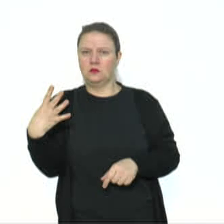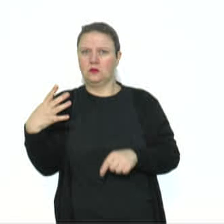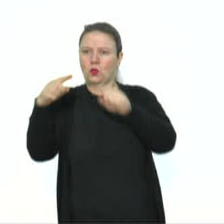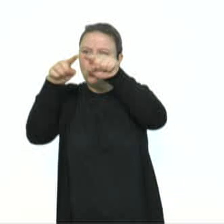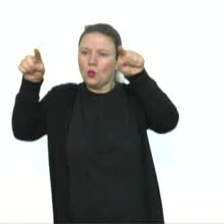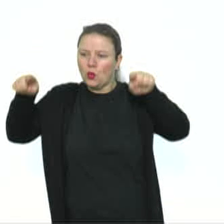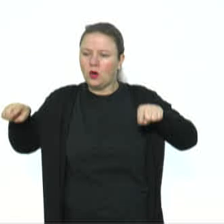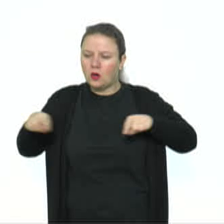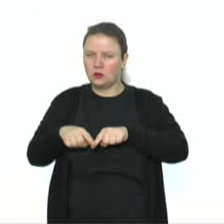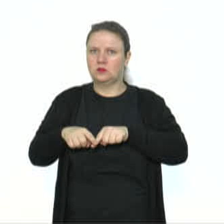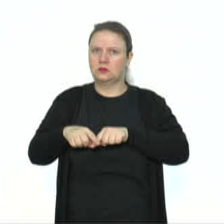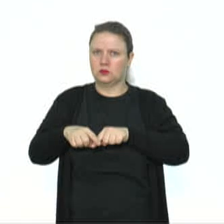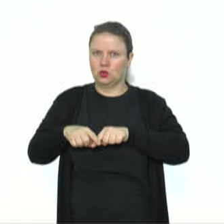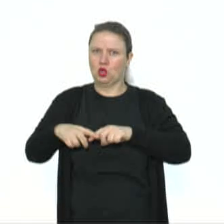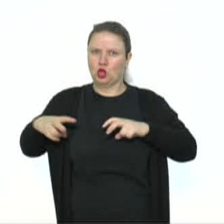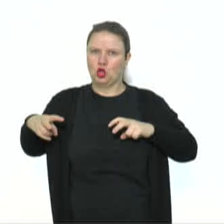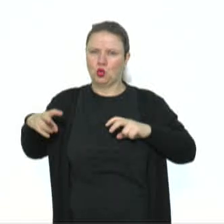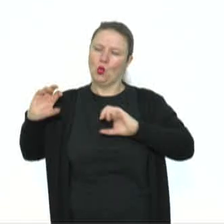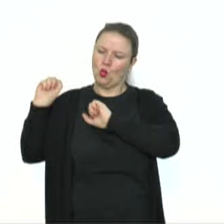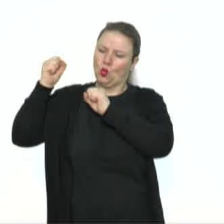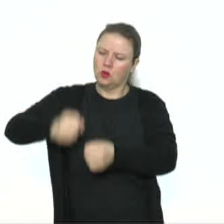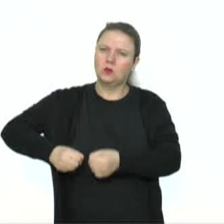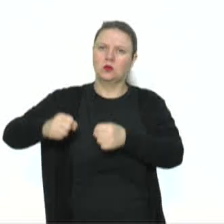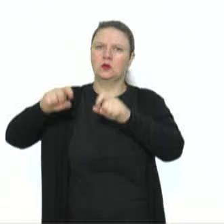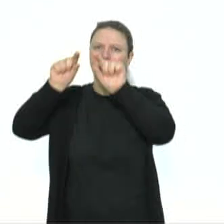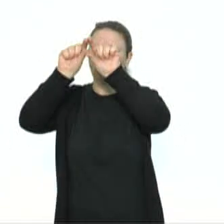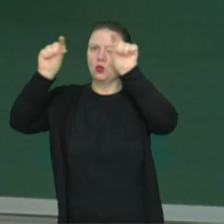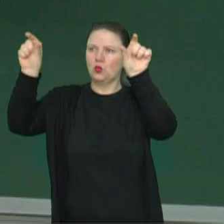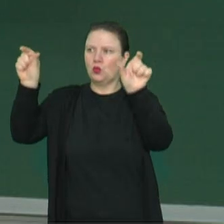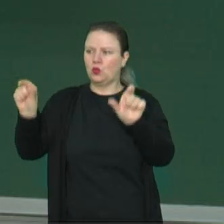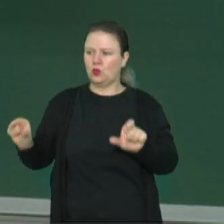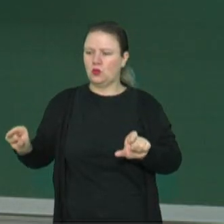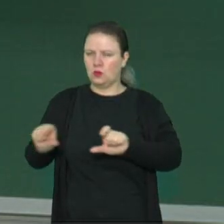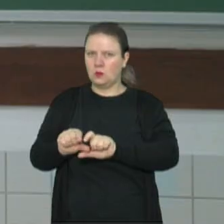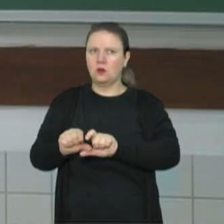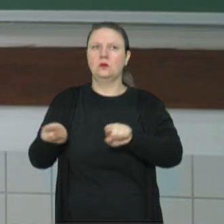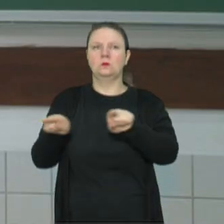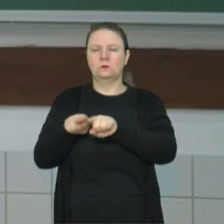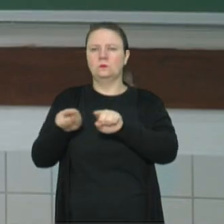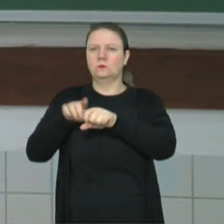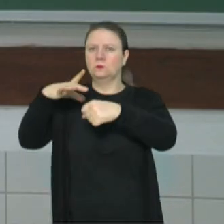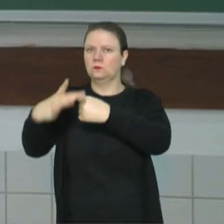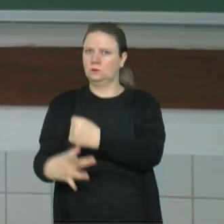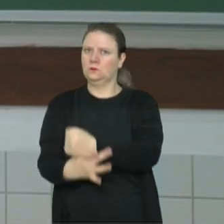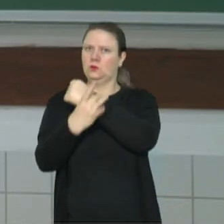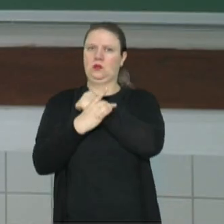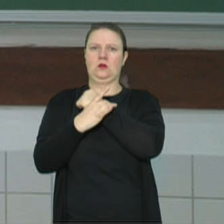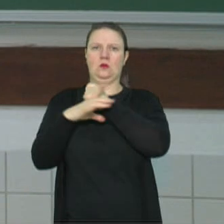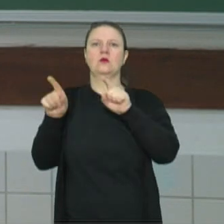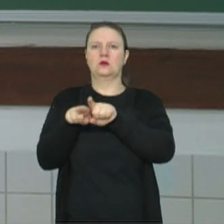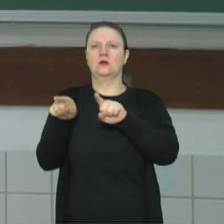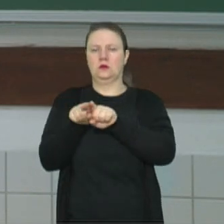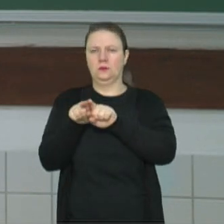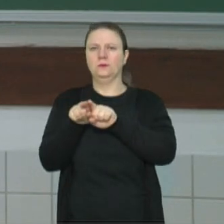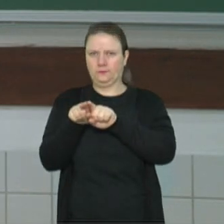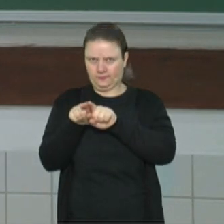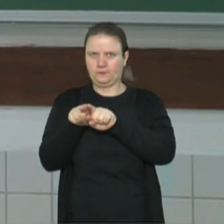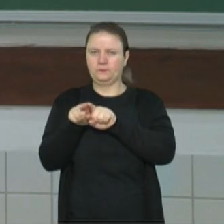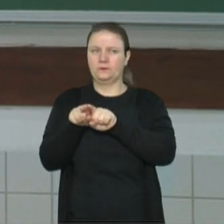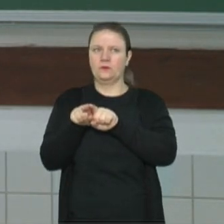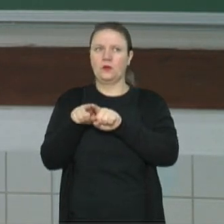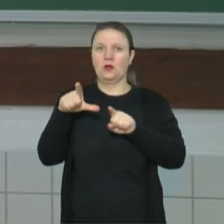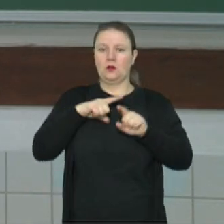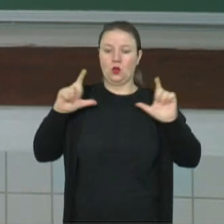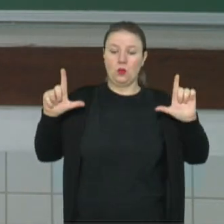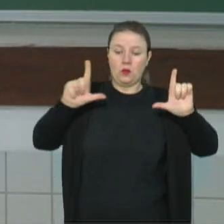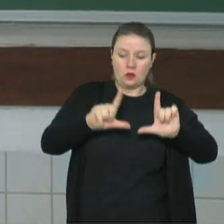área de combate e 36 metros quadrados de área de segurança. Então também mesma situação, a mínima, né,